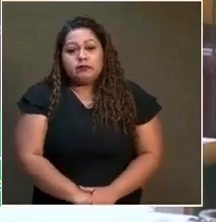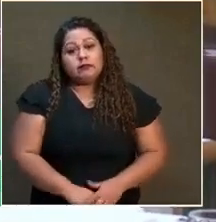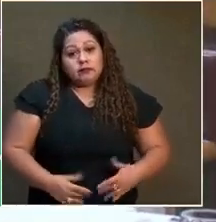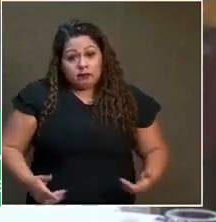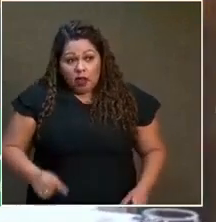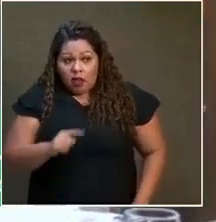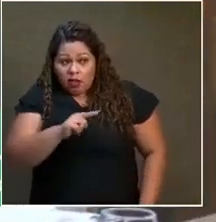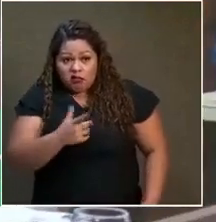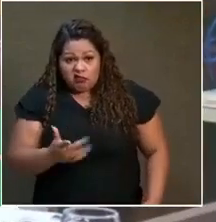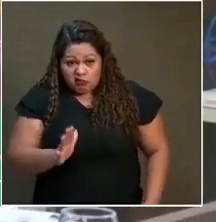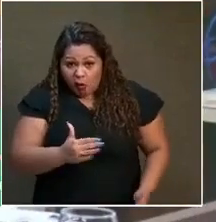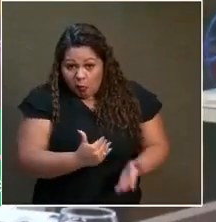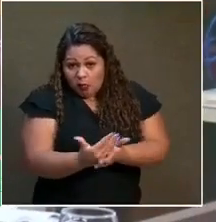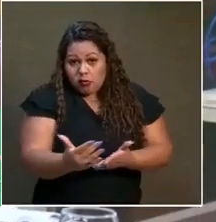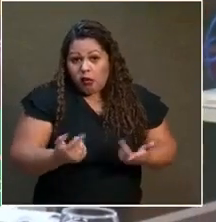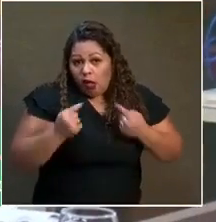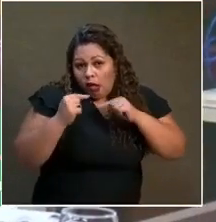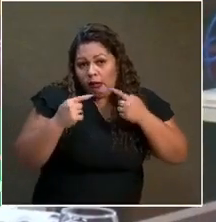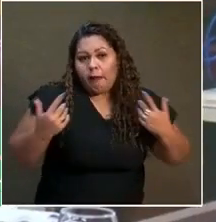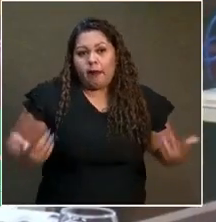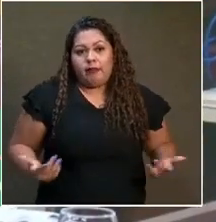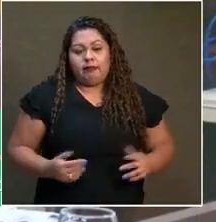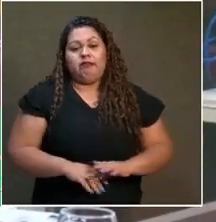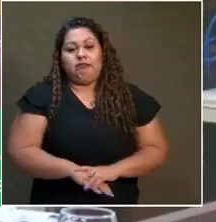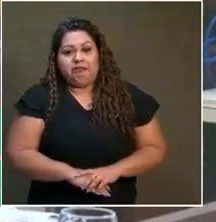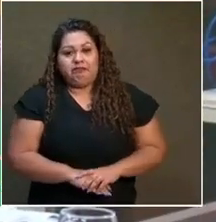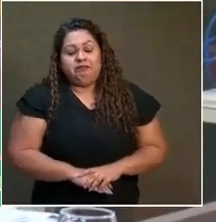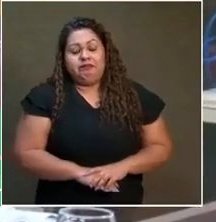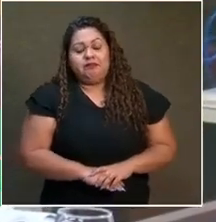Já vai começar com o drama dele.